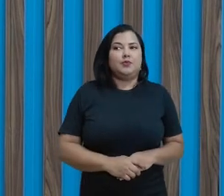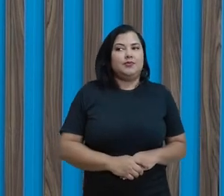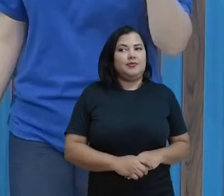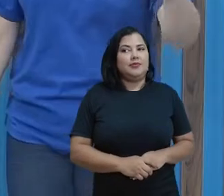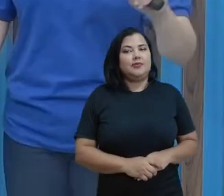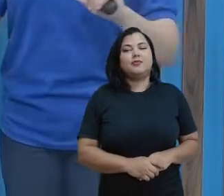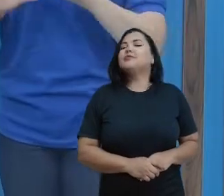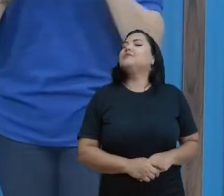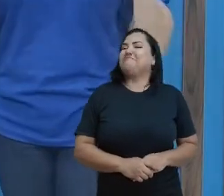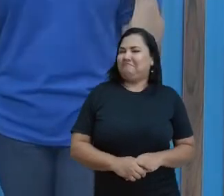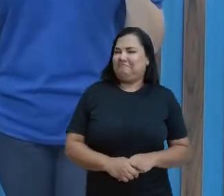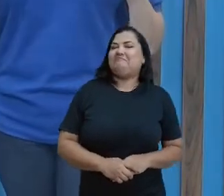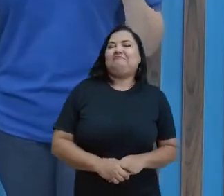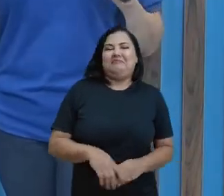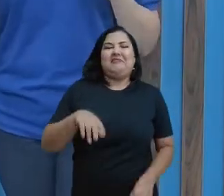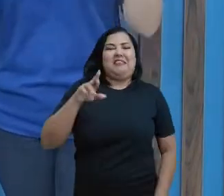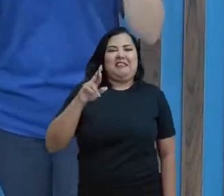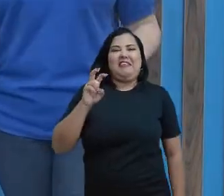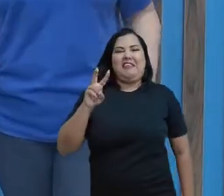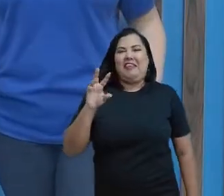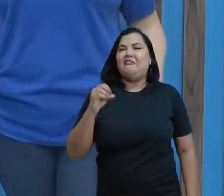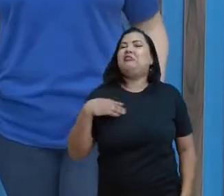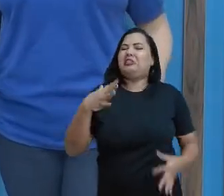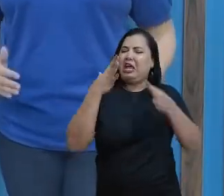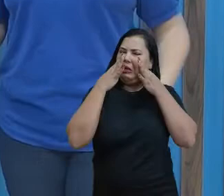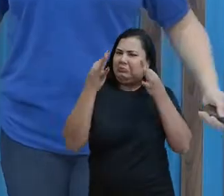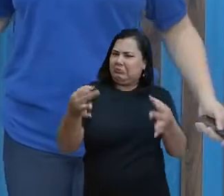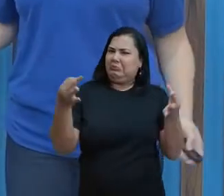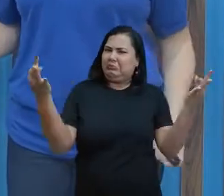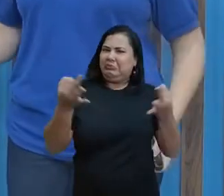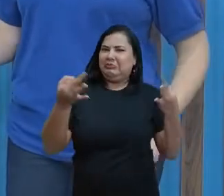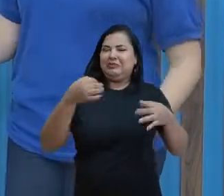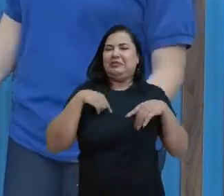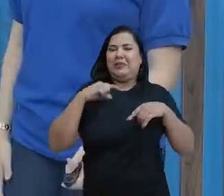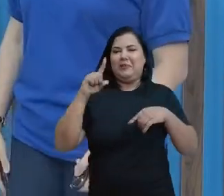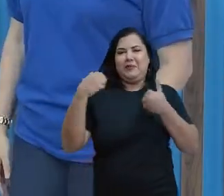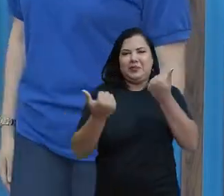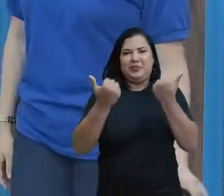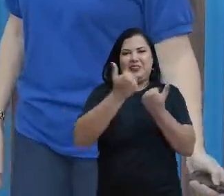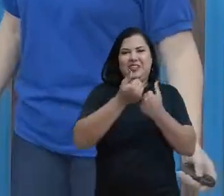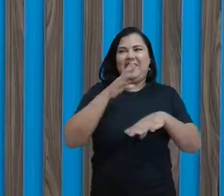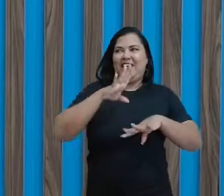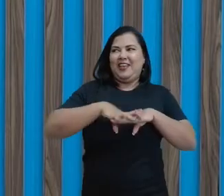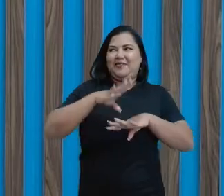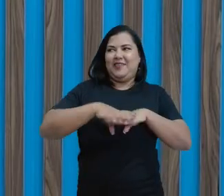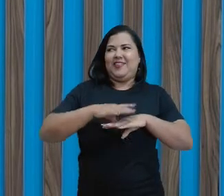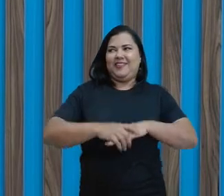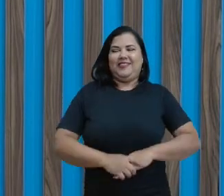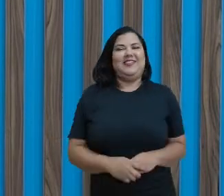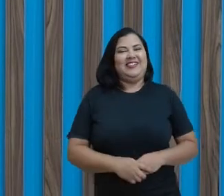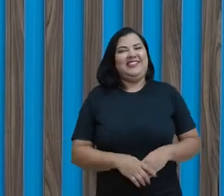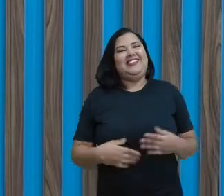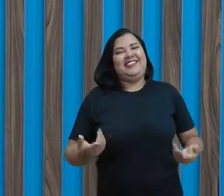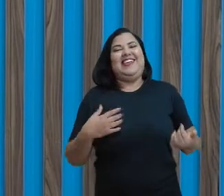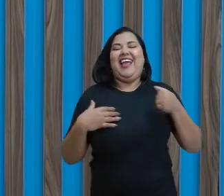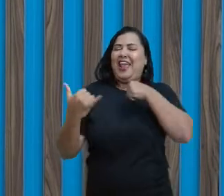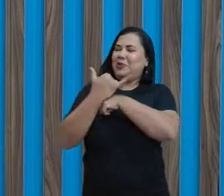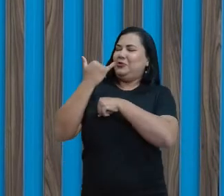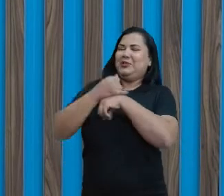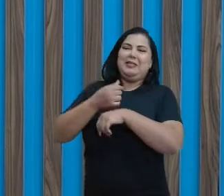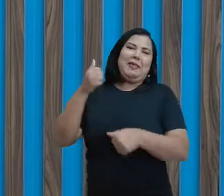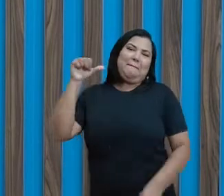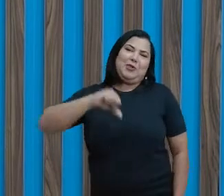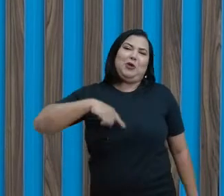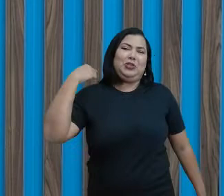ó, Revoredo aqui, ó, top, minha gente. Daqui a pouco ele vem no meu lugar, dar aula de matemática. Iludido é pior do que doido, não sei nem para onde